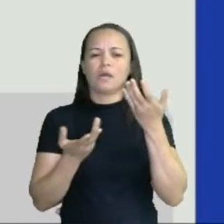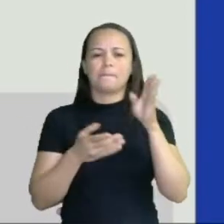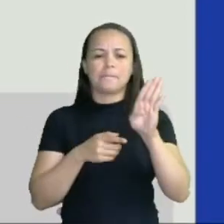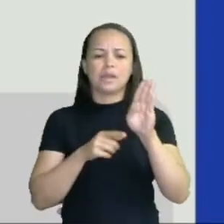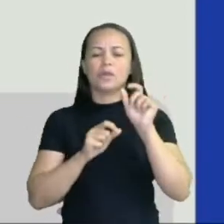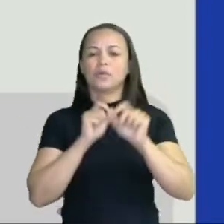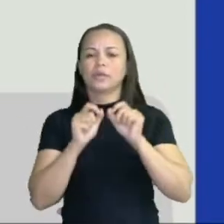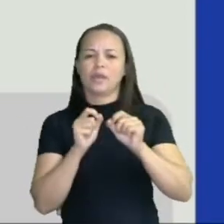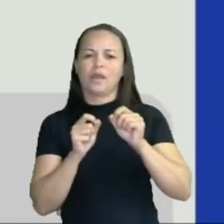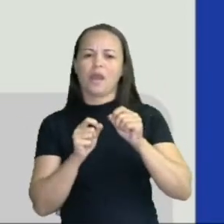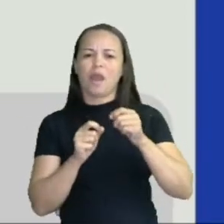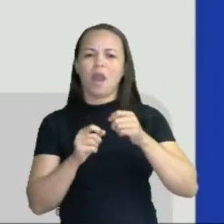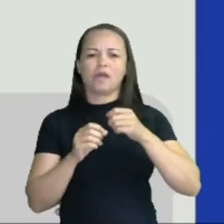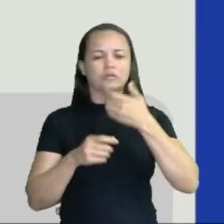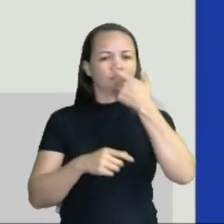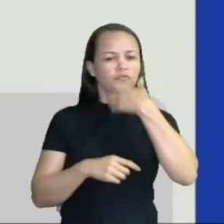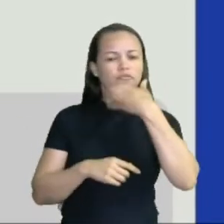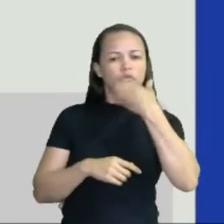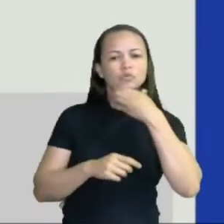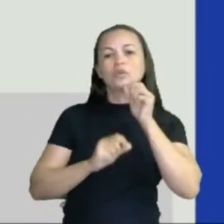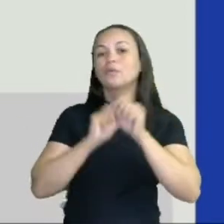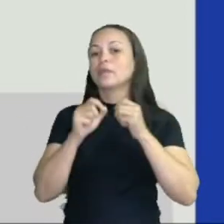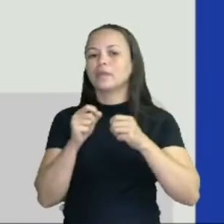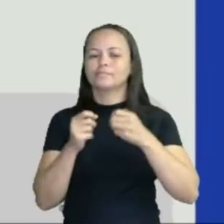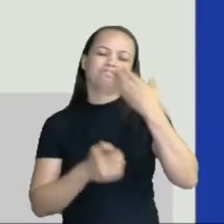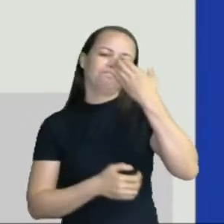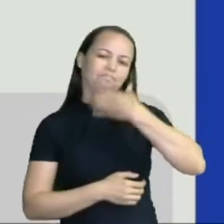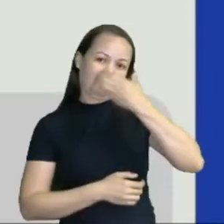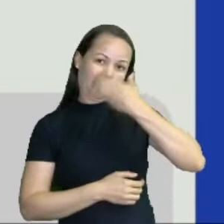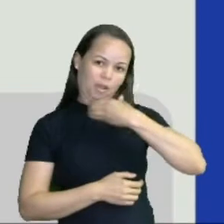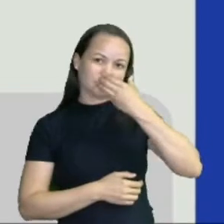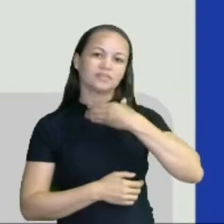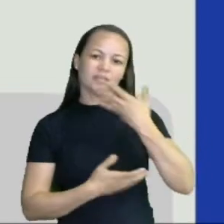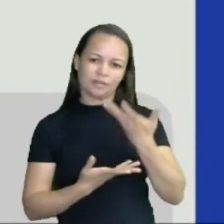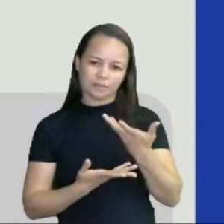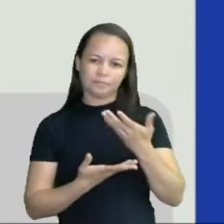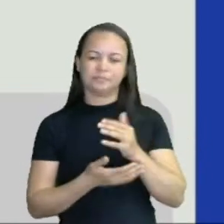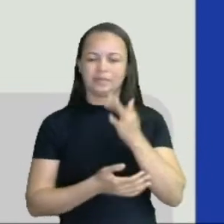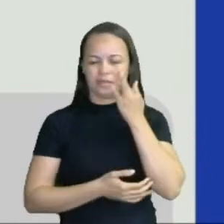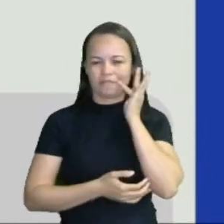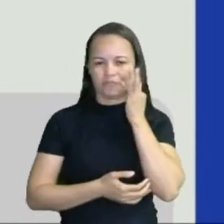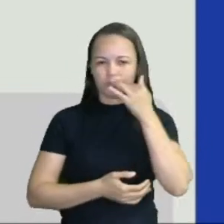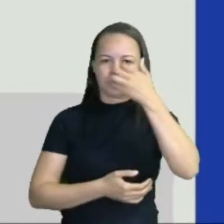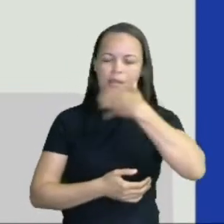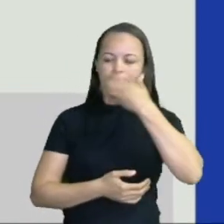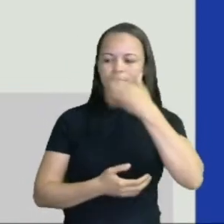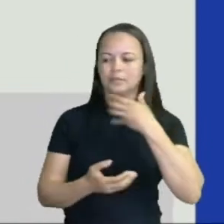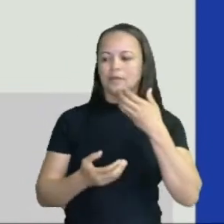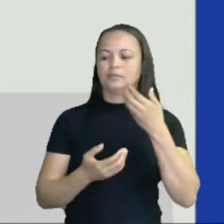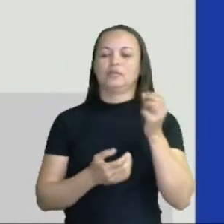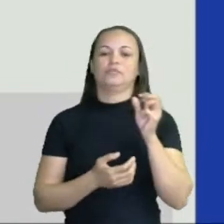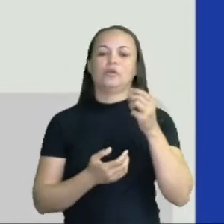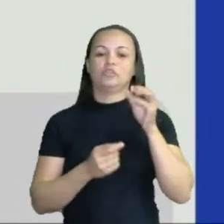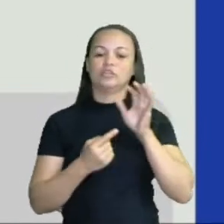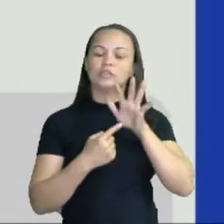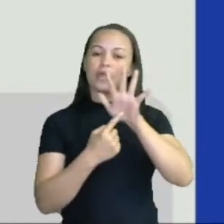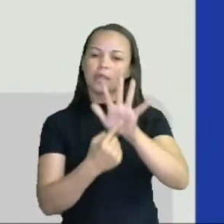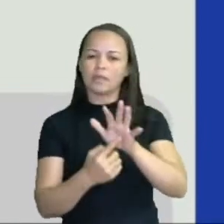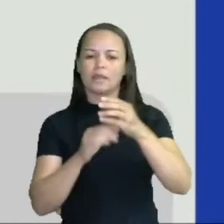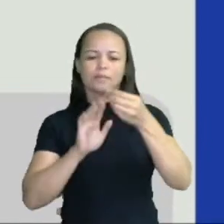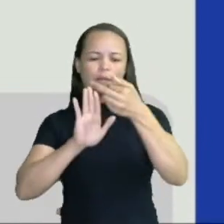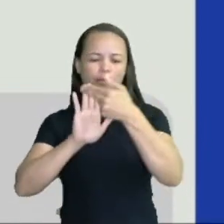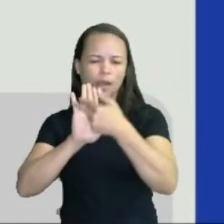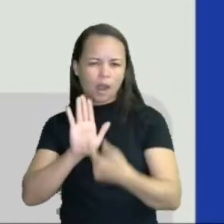maçã. Muito bem, nós identificamos ali no título do texto e na parte dos ingredientes. E o ingrediente